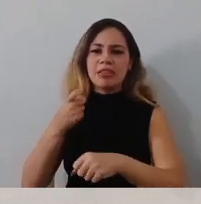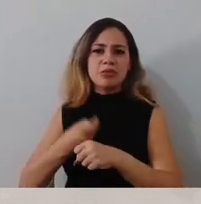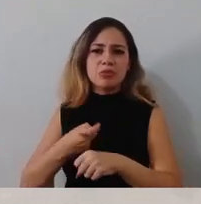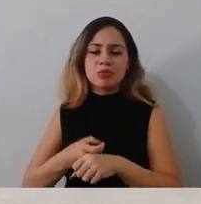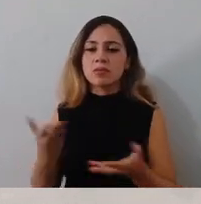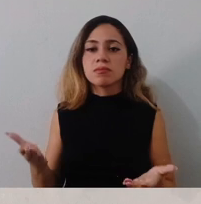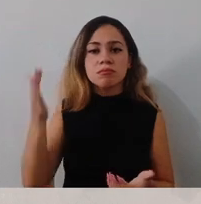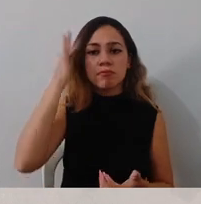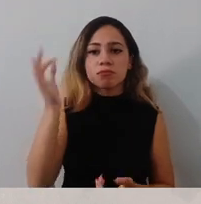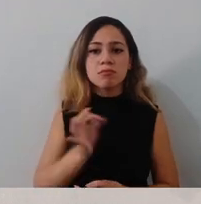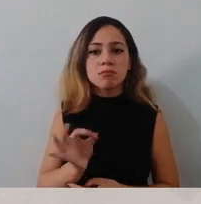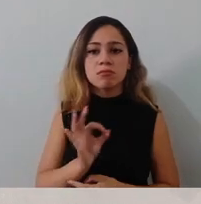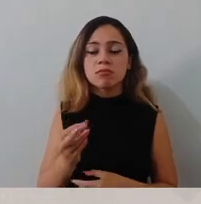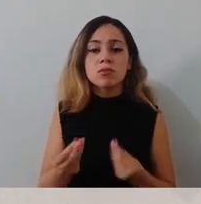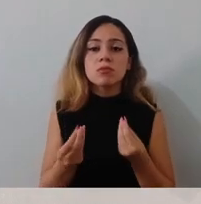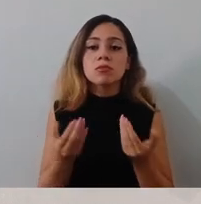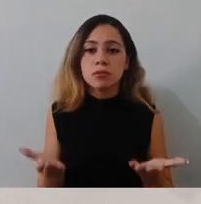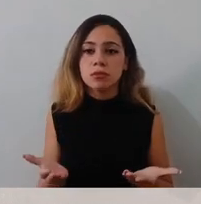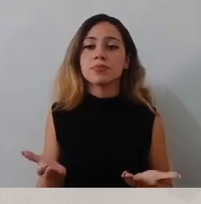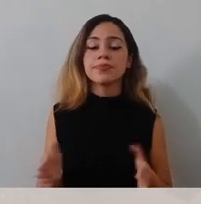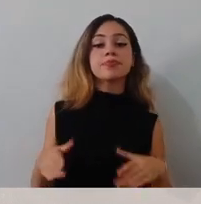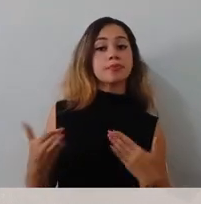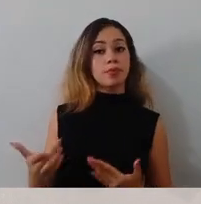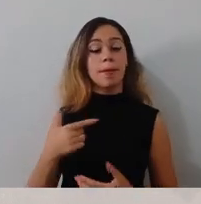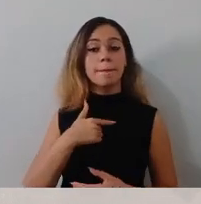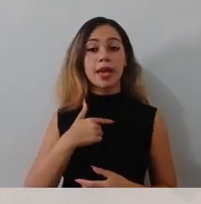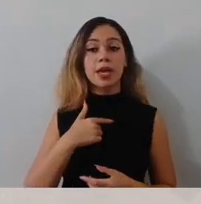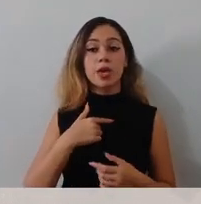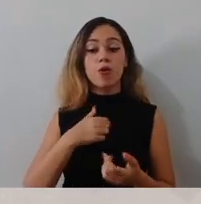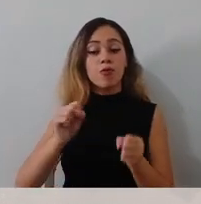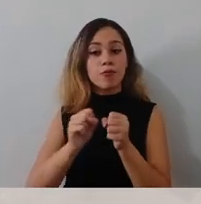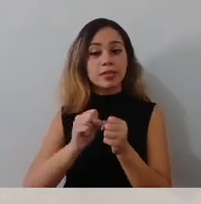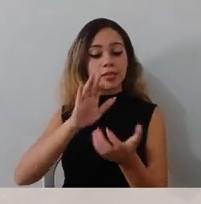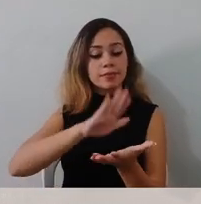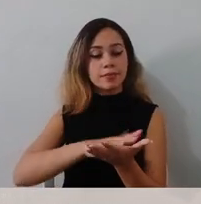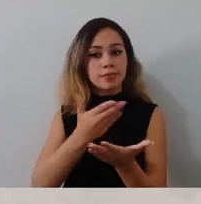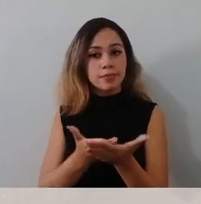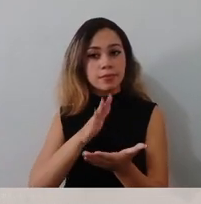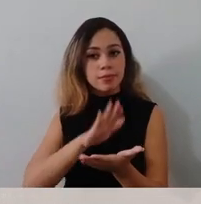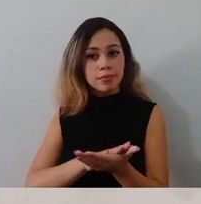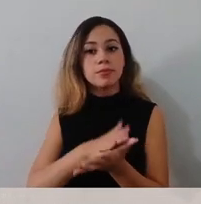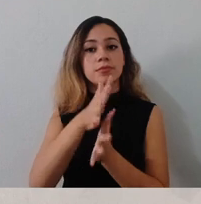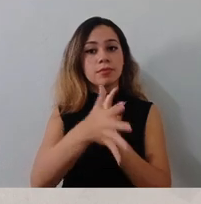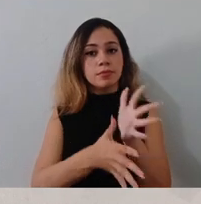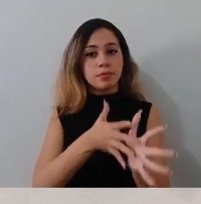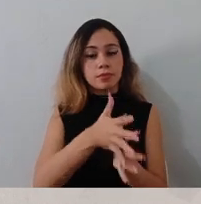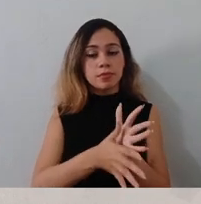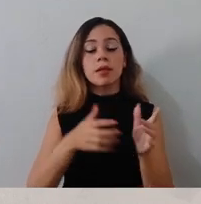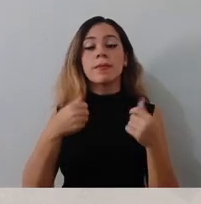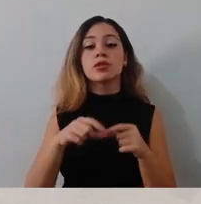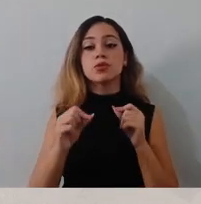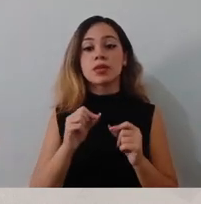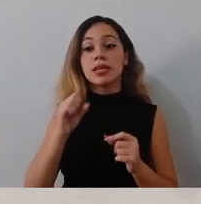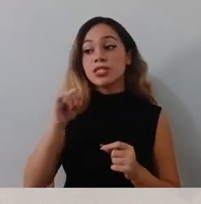pedra dura, o surdo não vai entender nada. Para eu fazer a tradução da língua fonte para a língua de sinais,